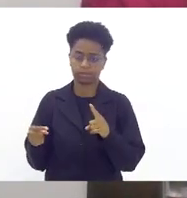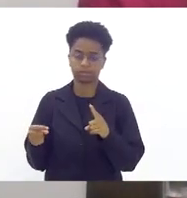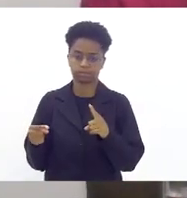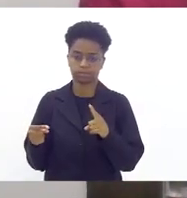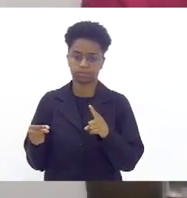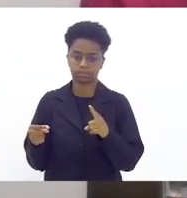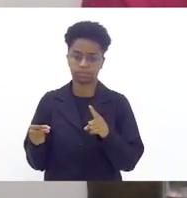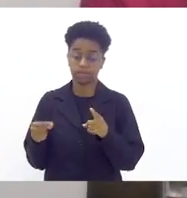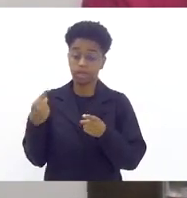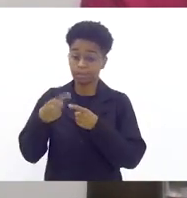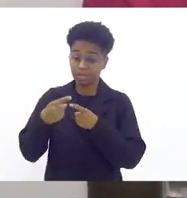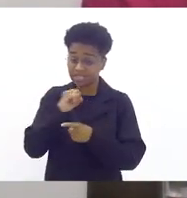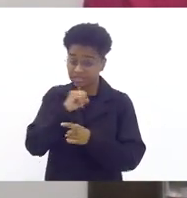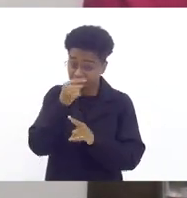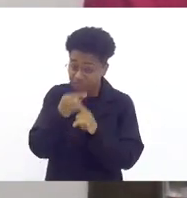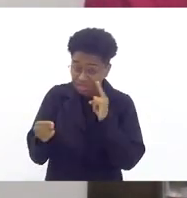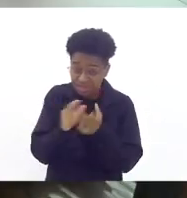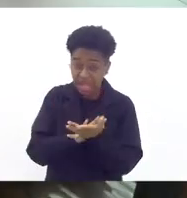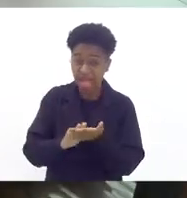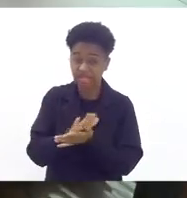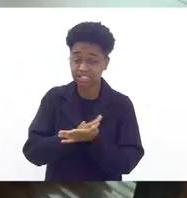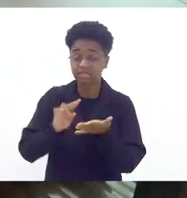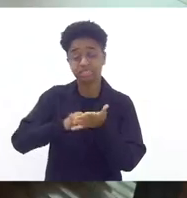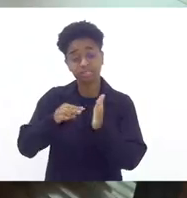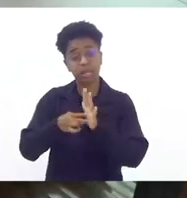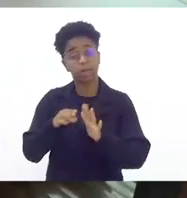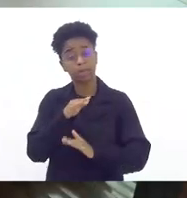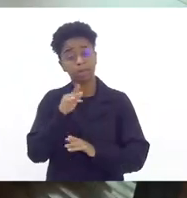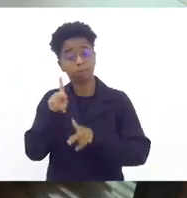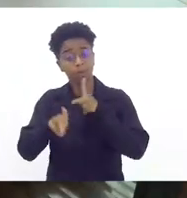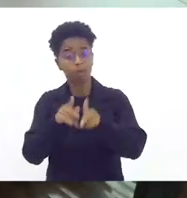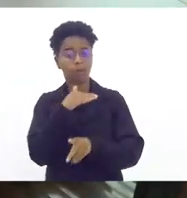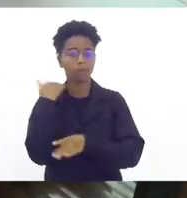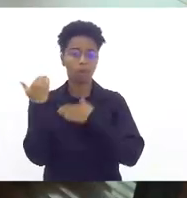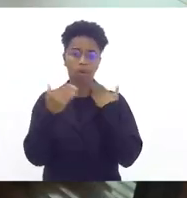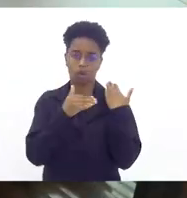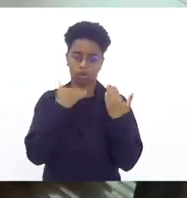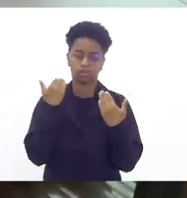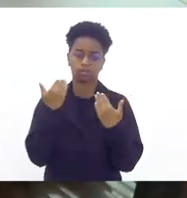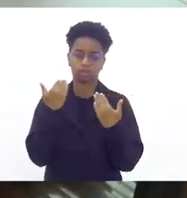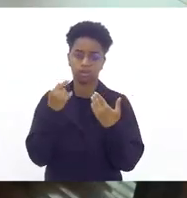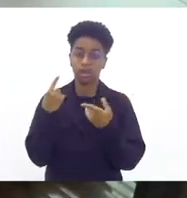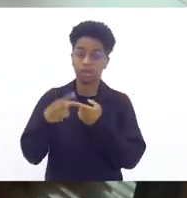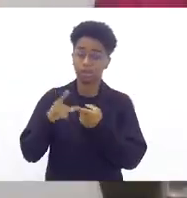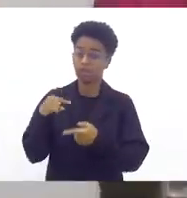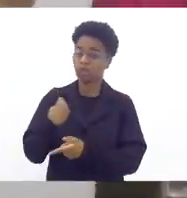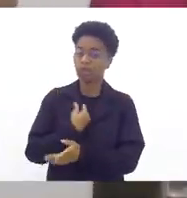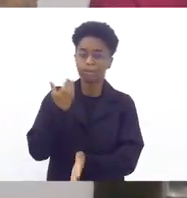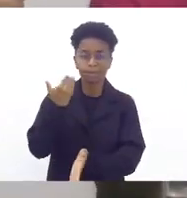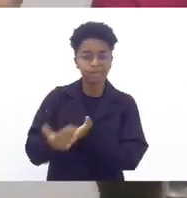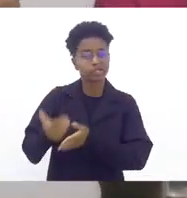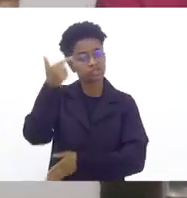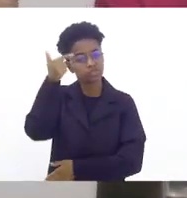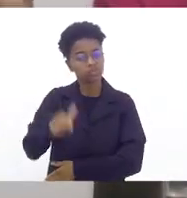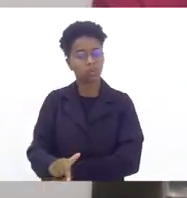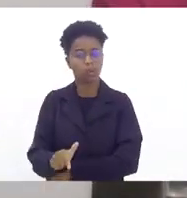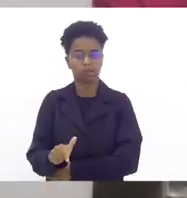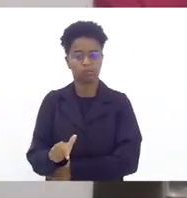Porque se ele não vetar, é a nossa população que está morrendo. Perdemos mais um agora.